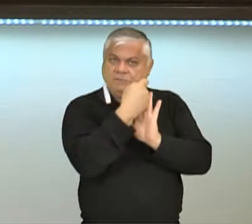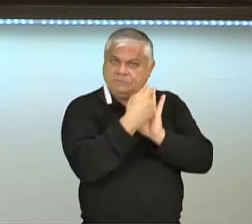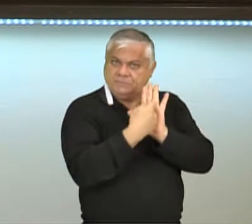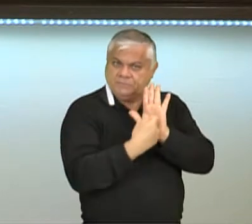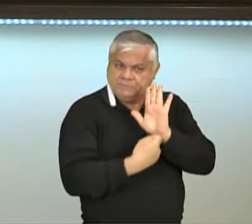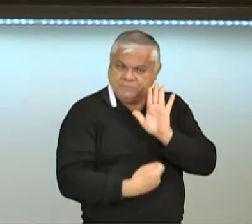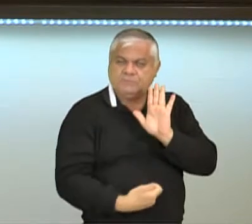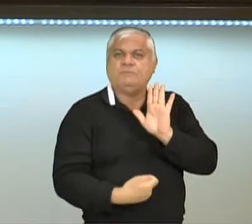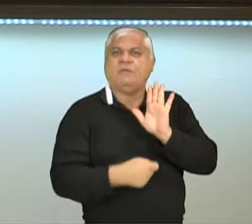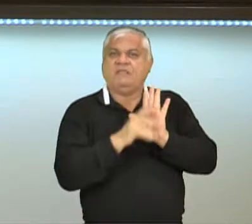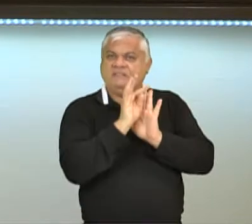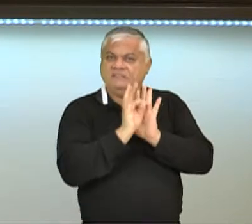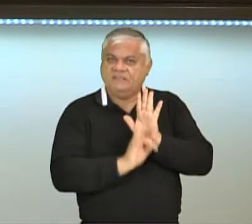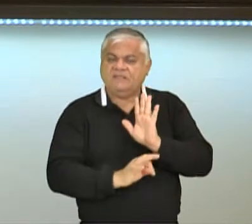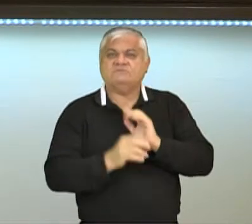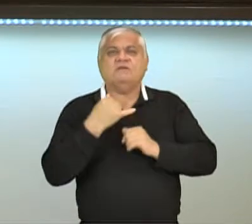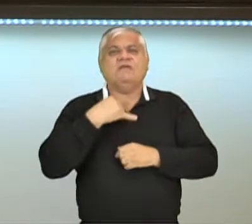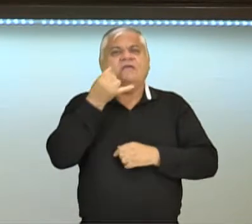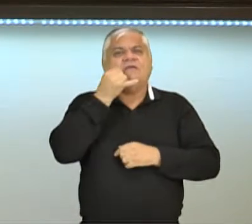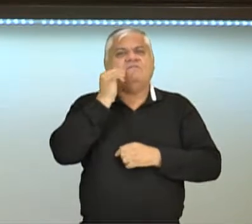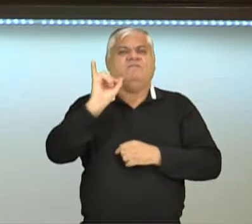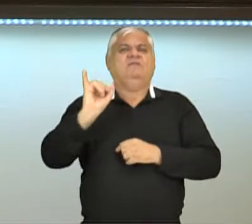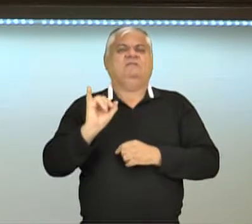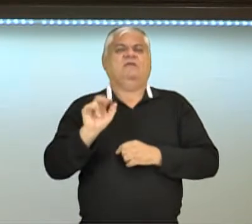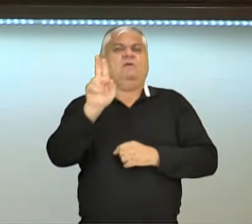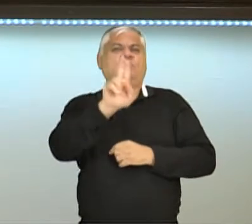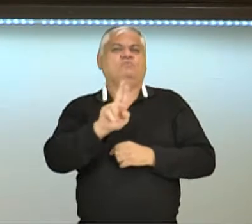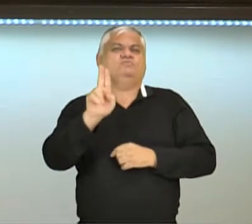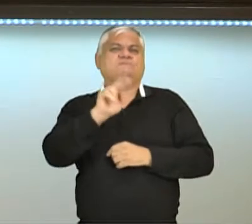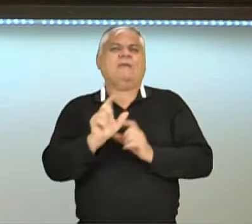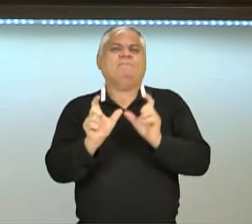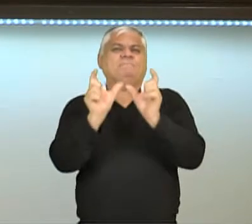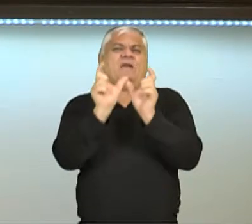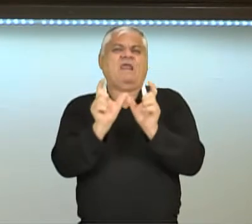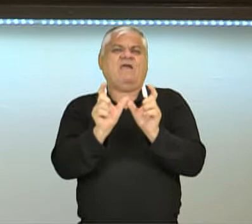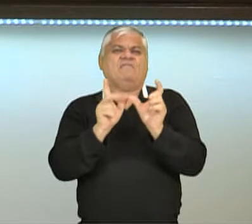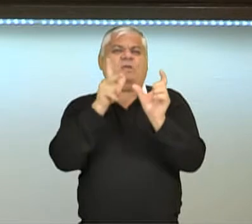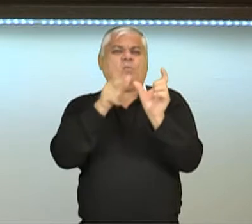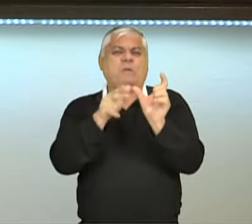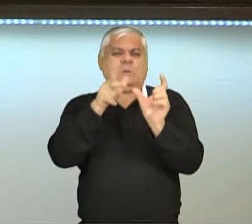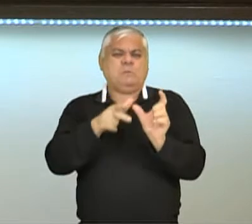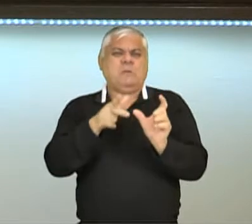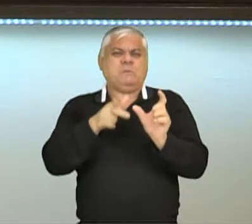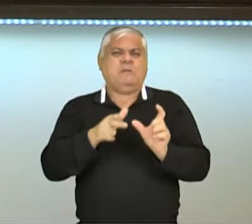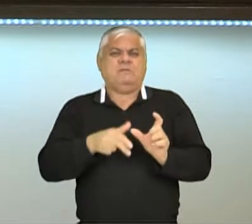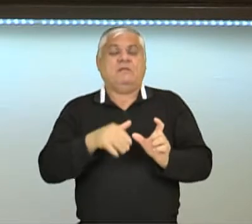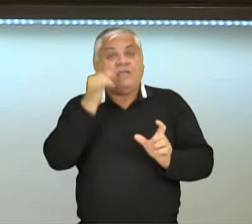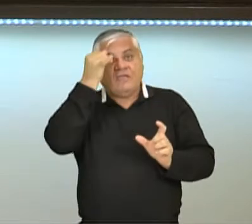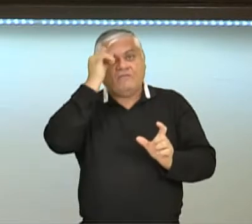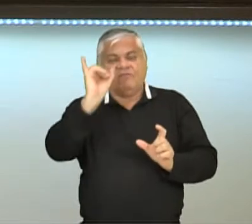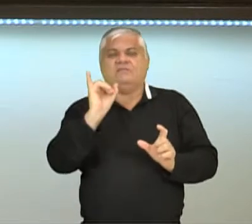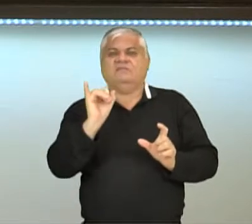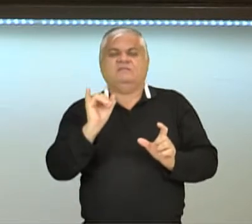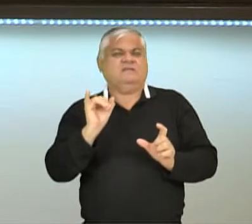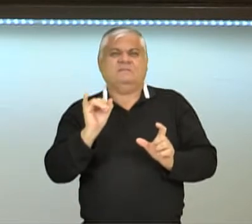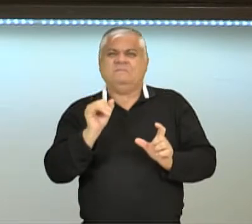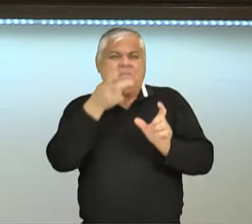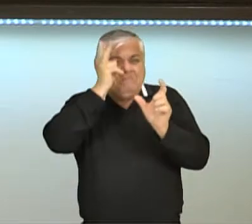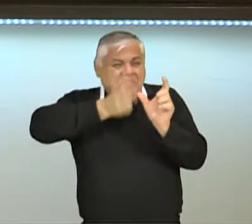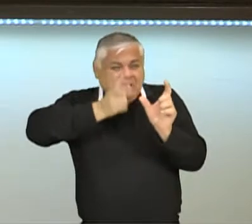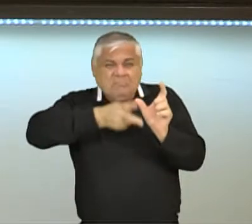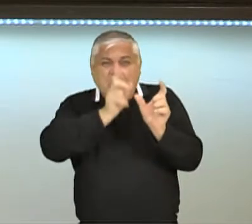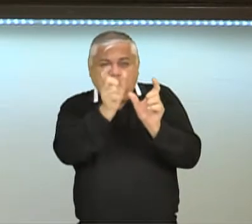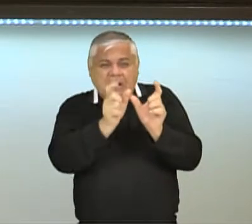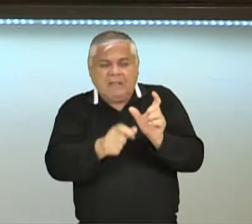forem elaborar um texto, evitar de utilizar repetidamente a mesma palavra ou a mesma expressão sem